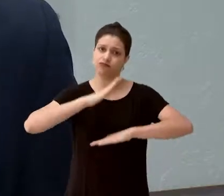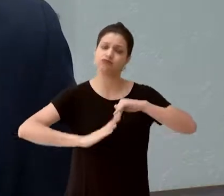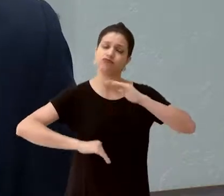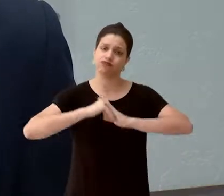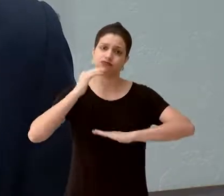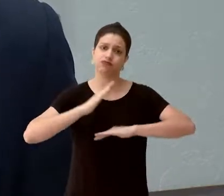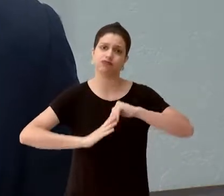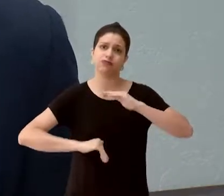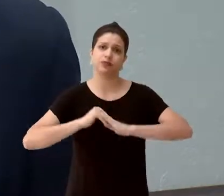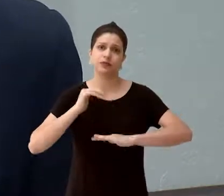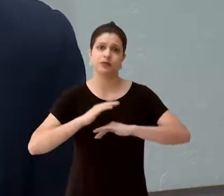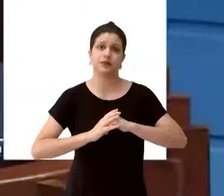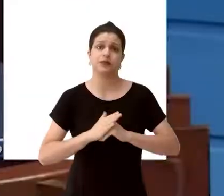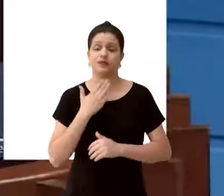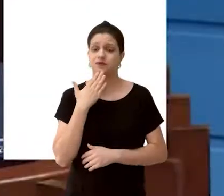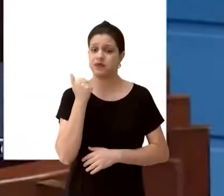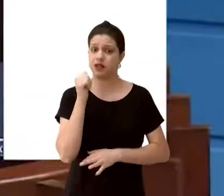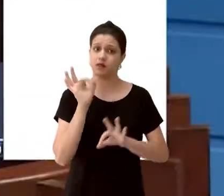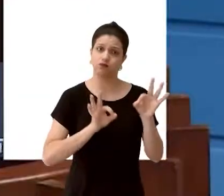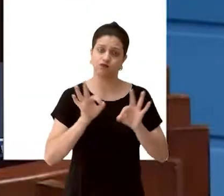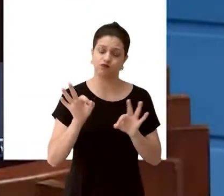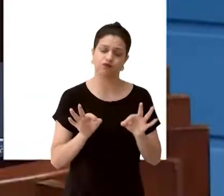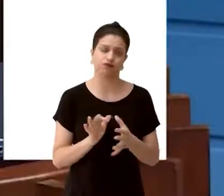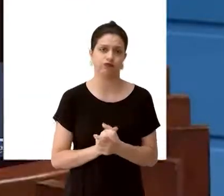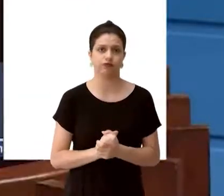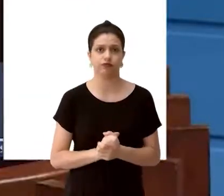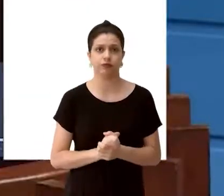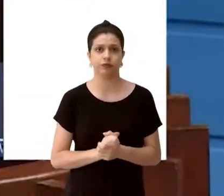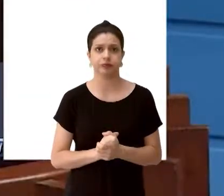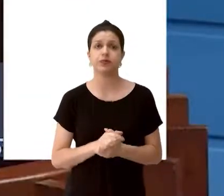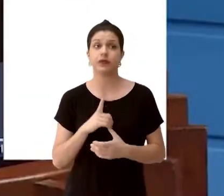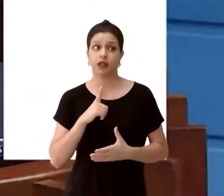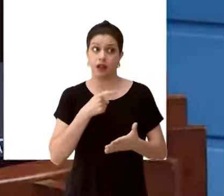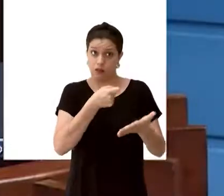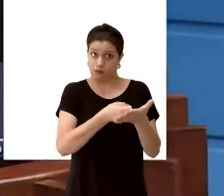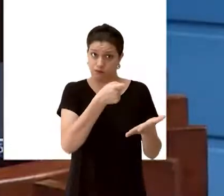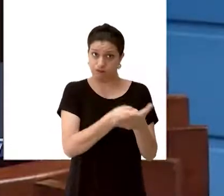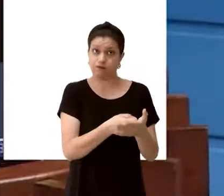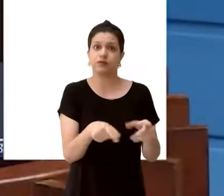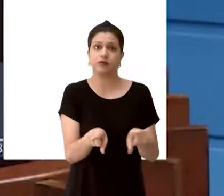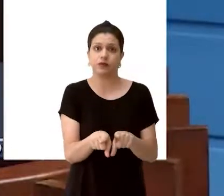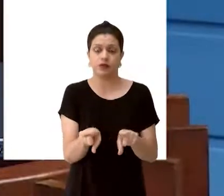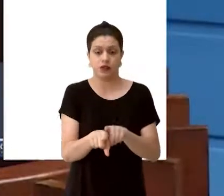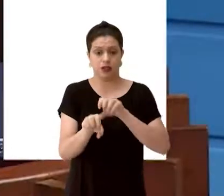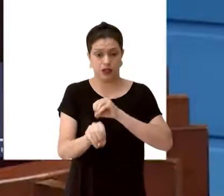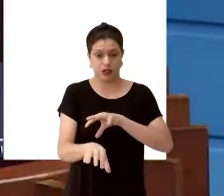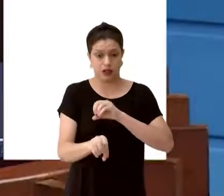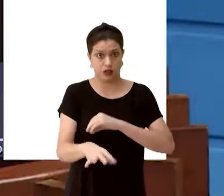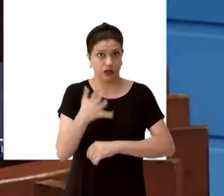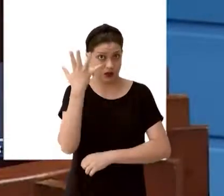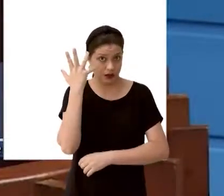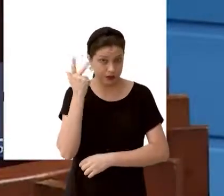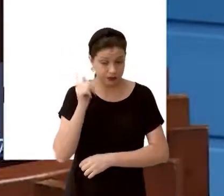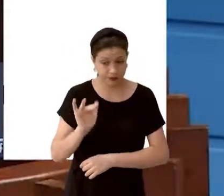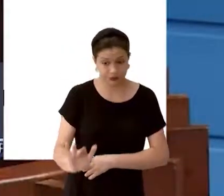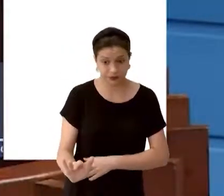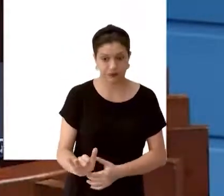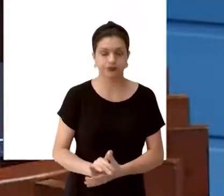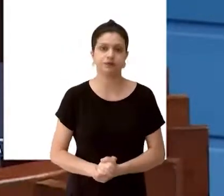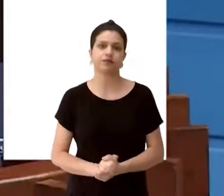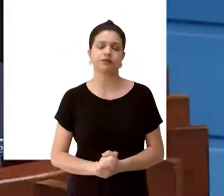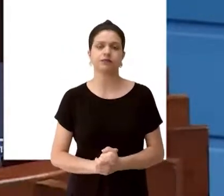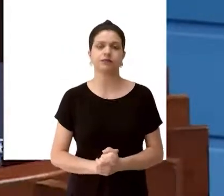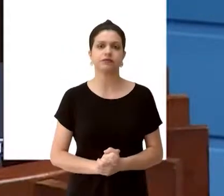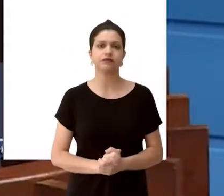melhor organização desse processo. Cobrança semelhante para a educação infantil. Nós estamos passando por